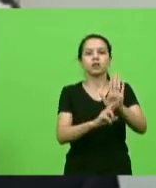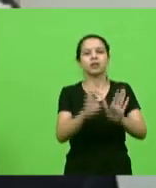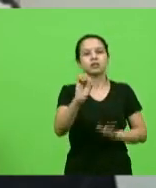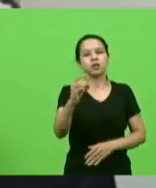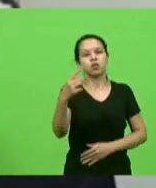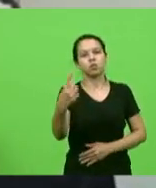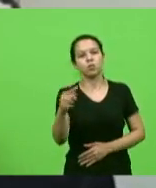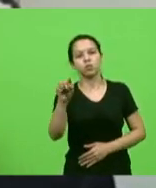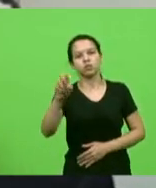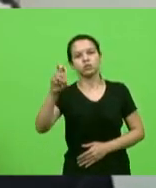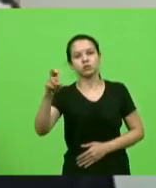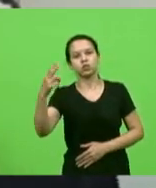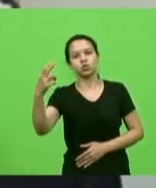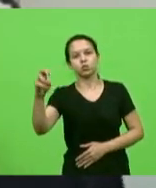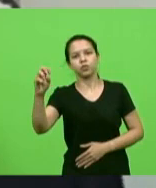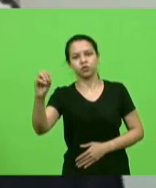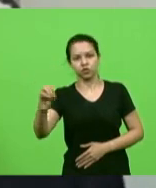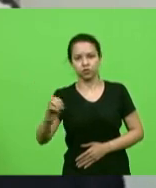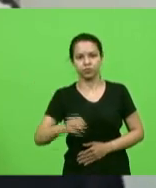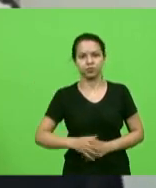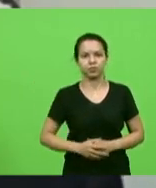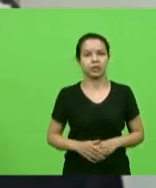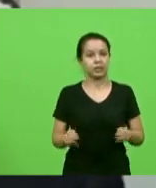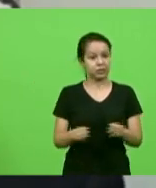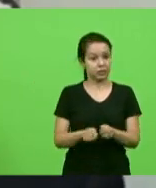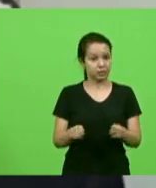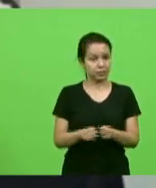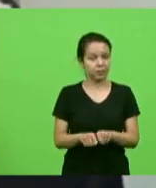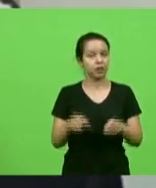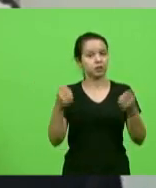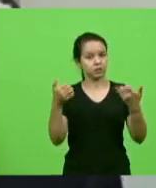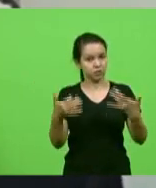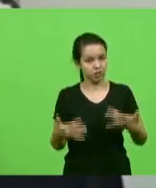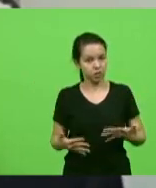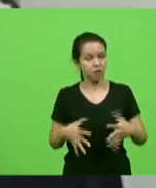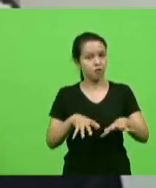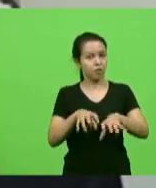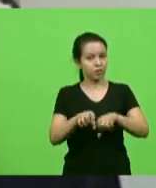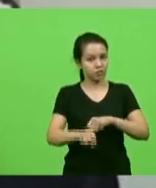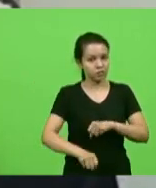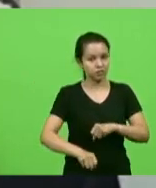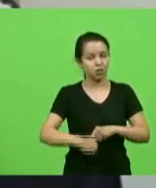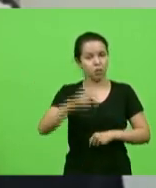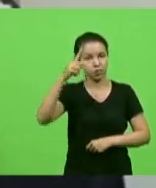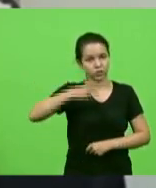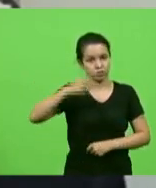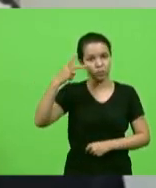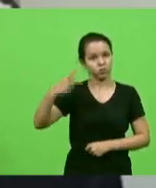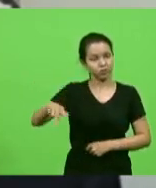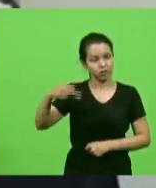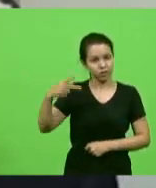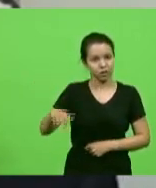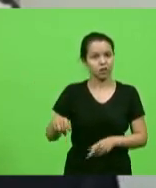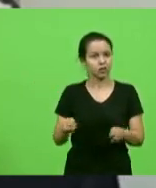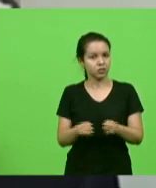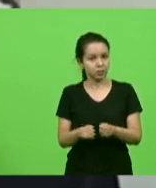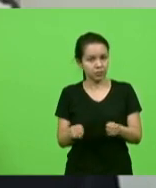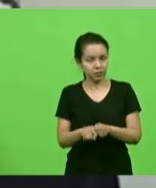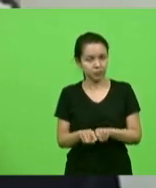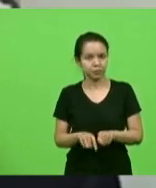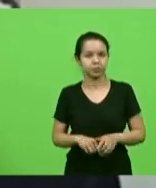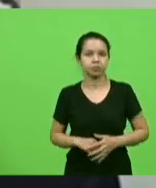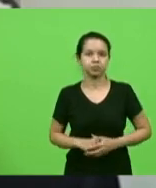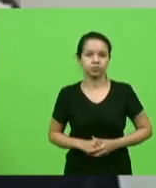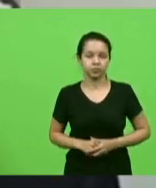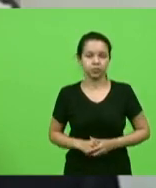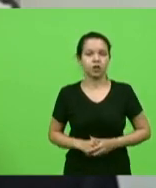101.5 de 2020 e ainda que Se considere a formação pessoal do é aí e ainda que Se considere